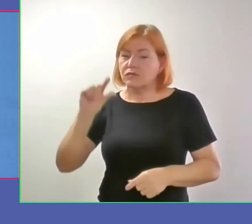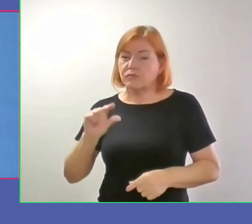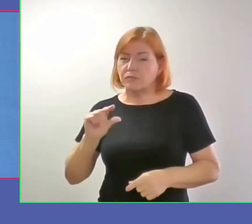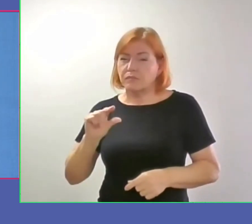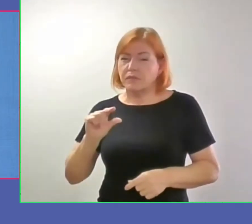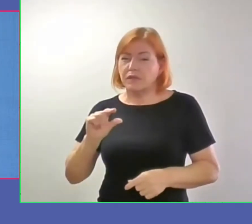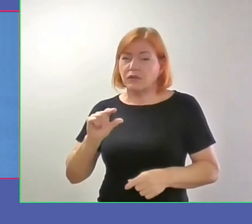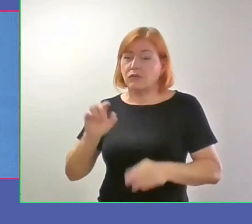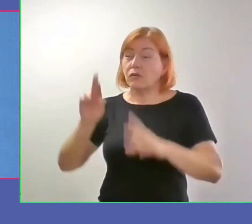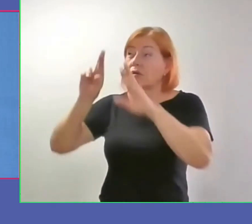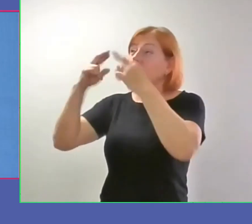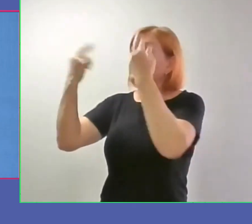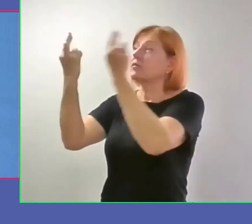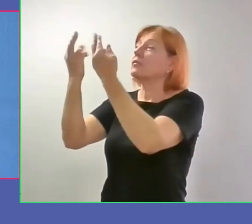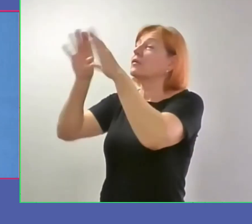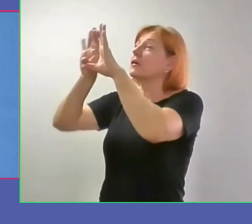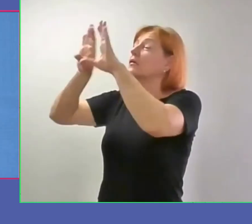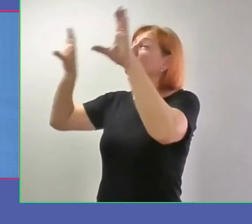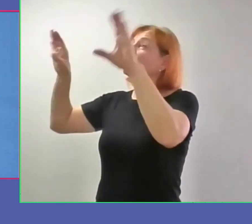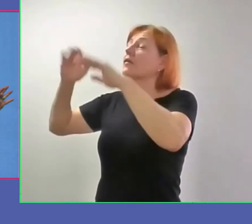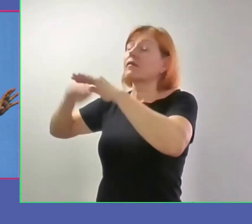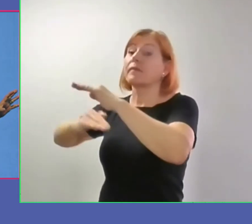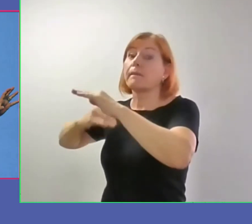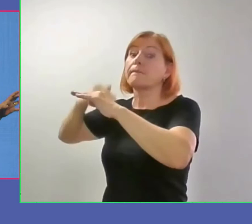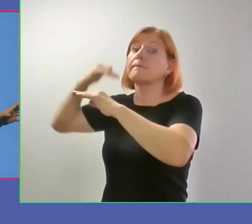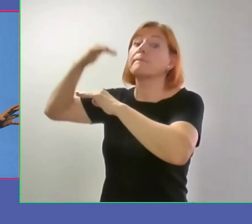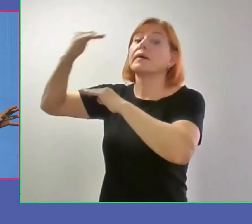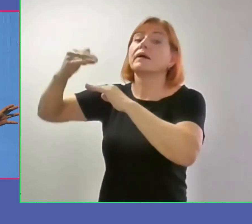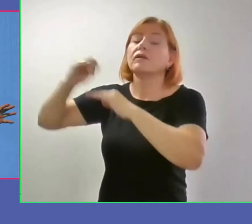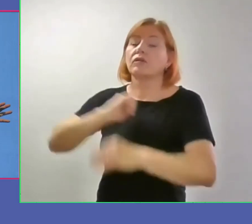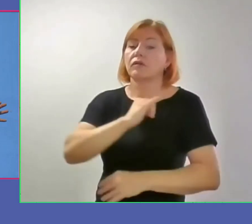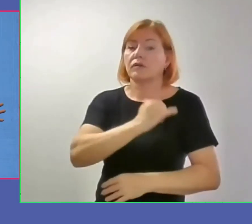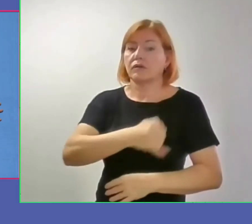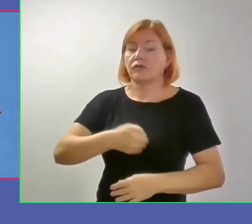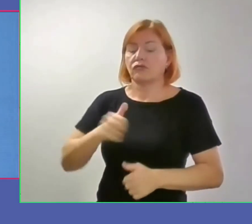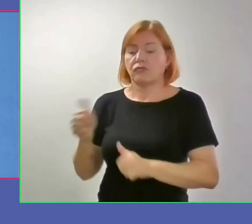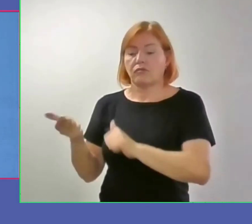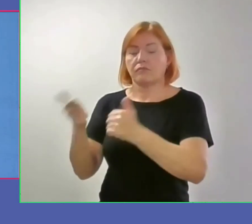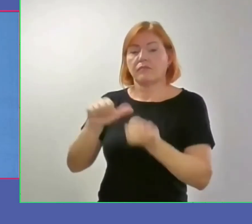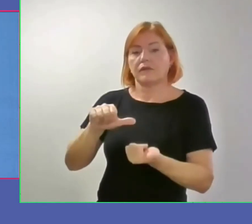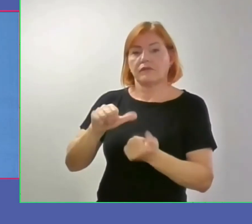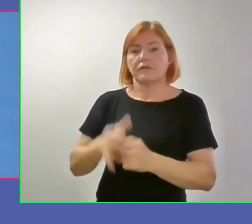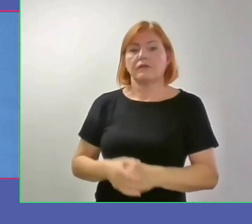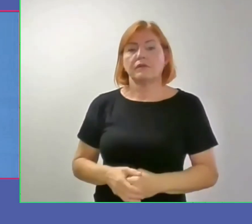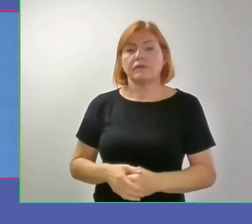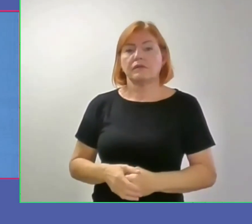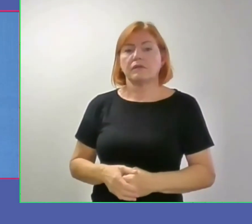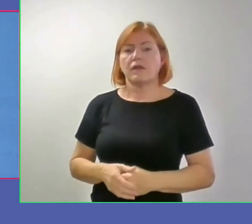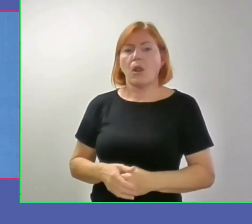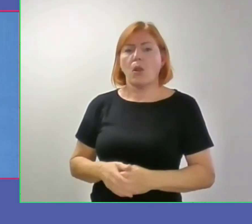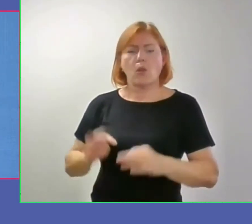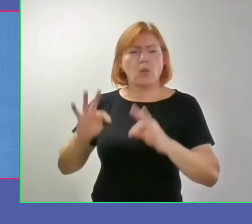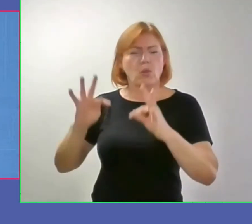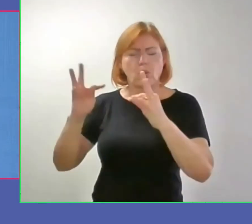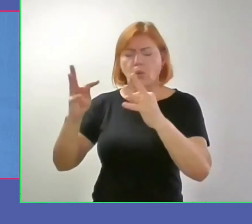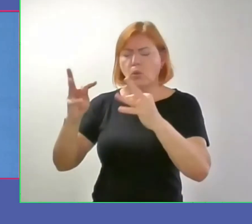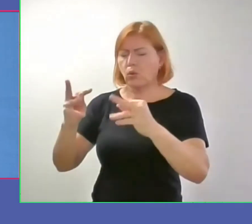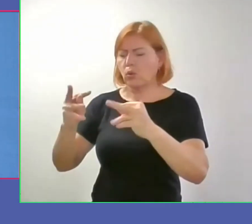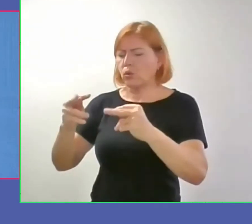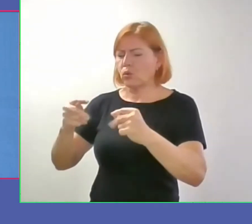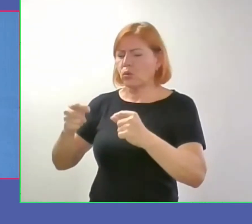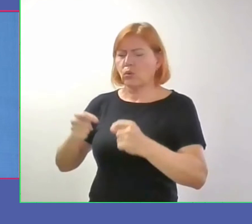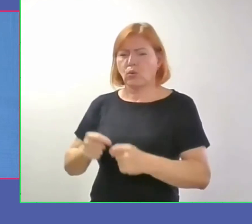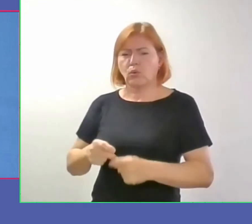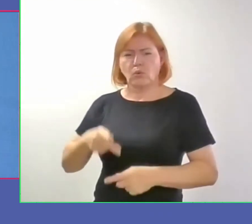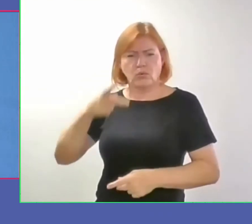realmente, dentre todos os profetas do Antigo Testamento, todos profetizaram a respeito de uma coisa